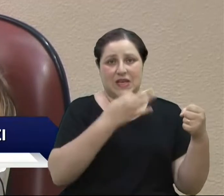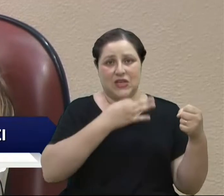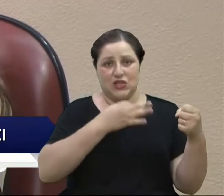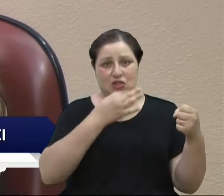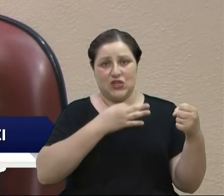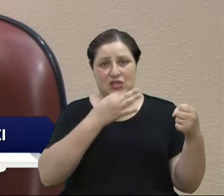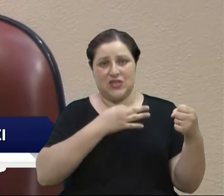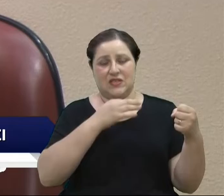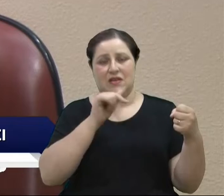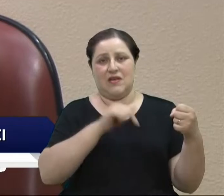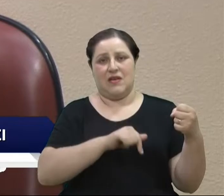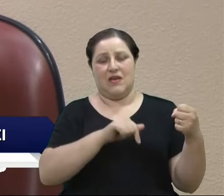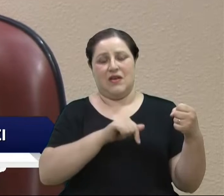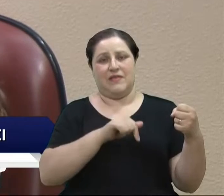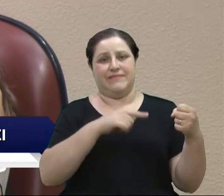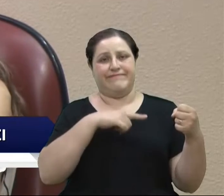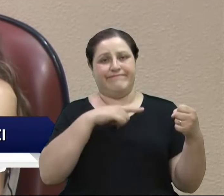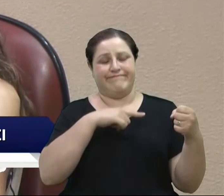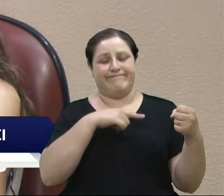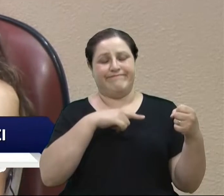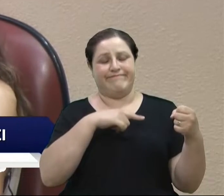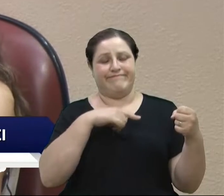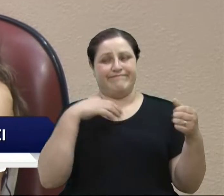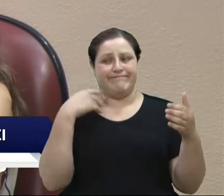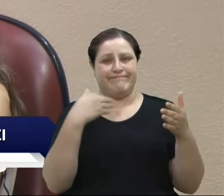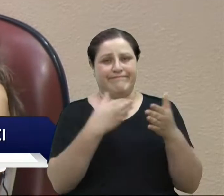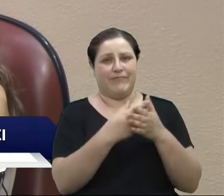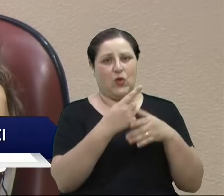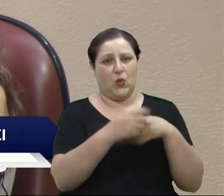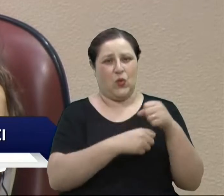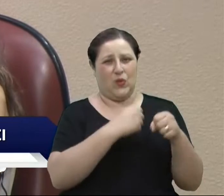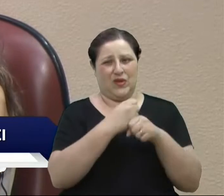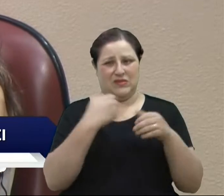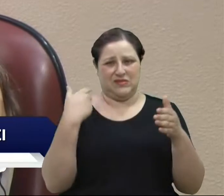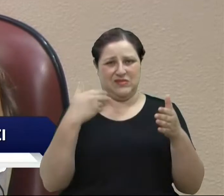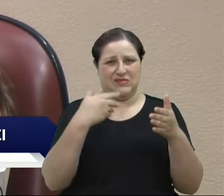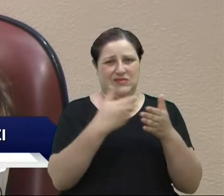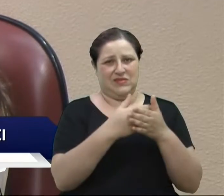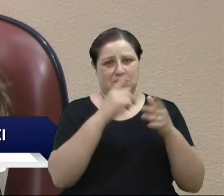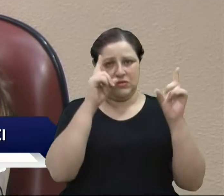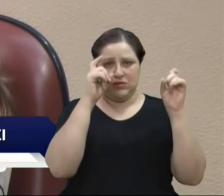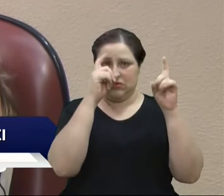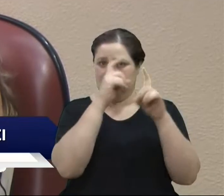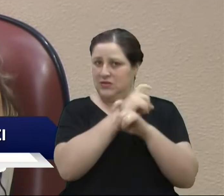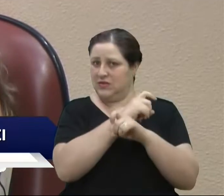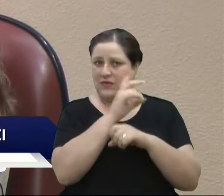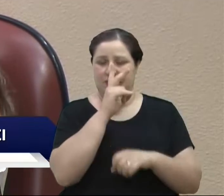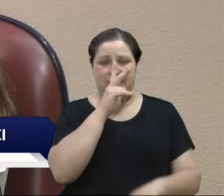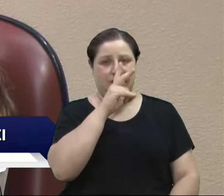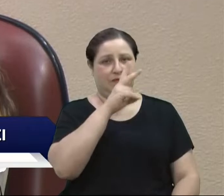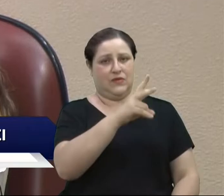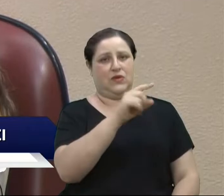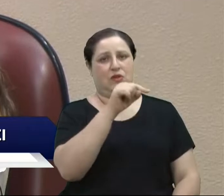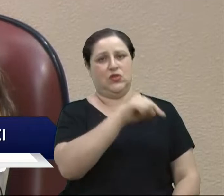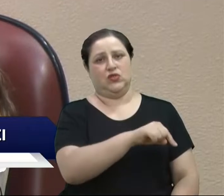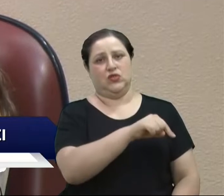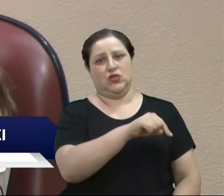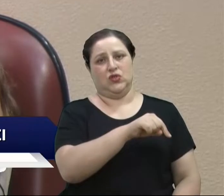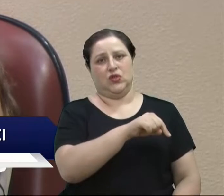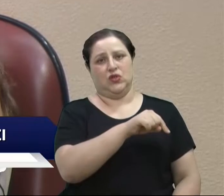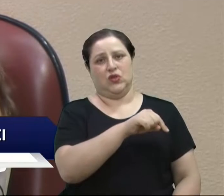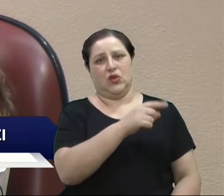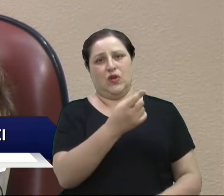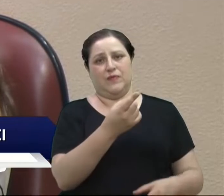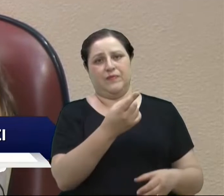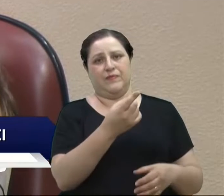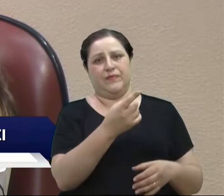enfrentando, principalmente neste último ano, uma dificuldade muito expressiva nas